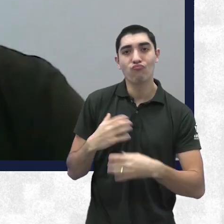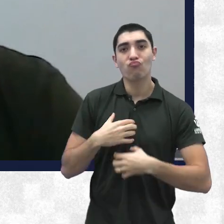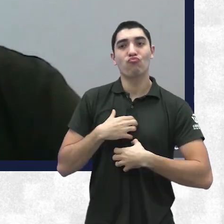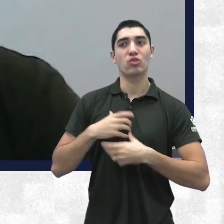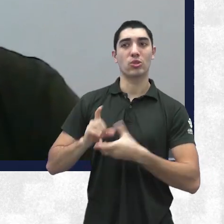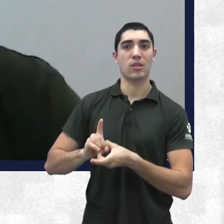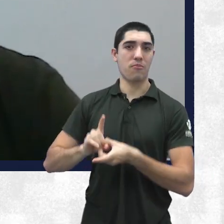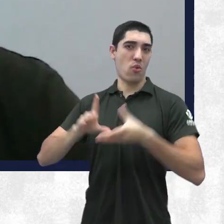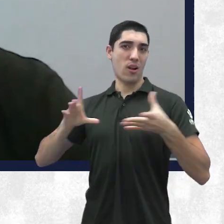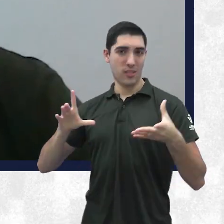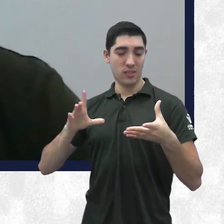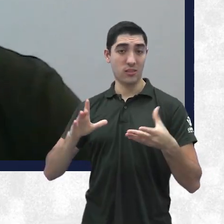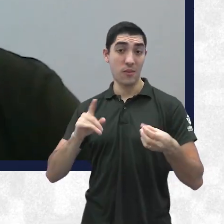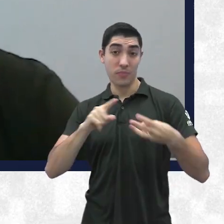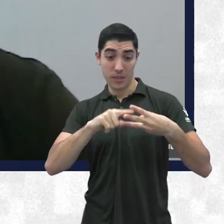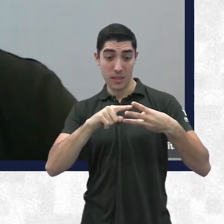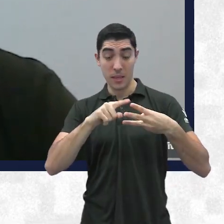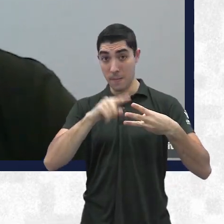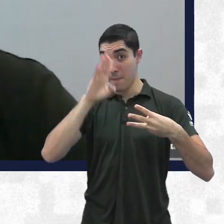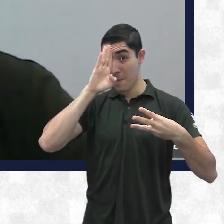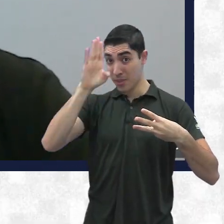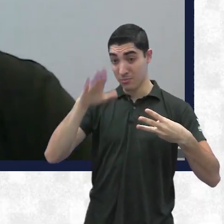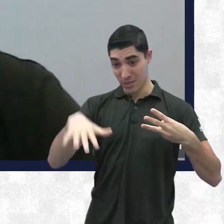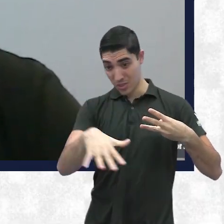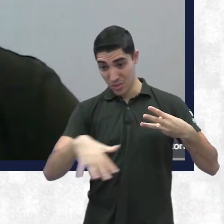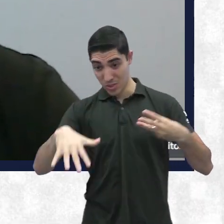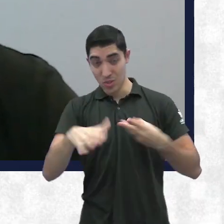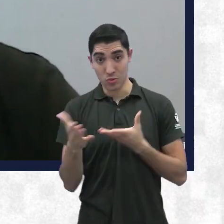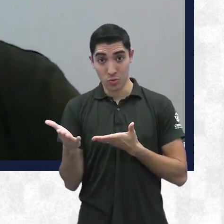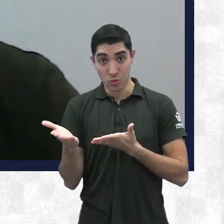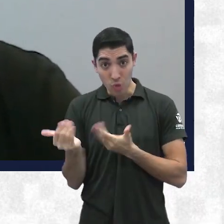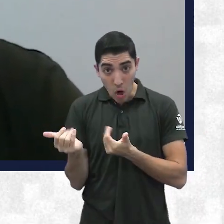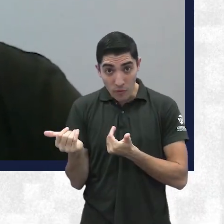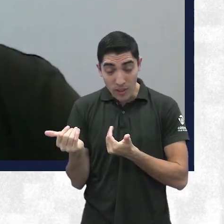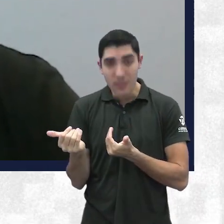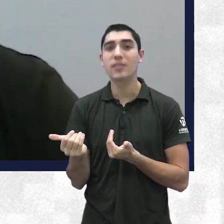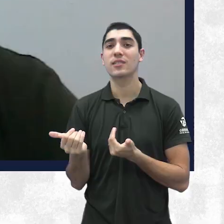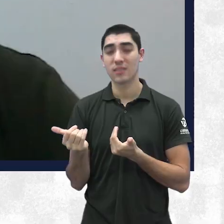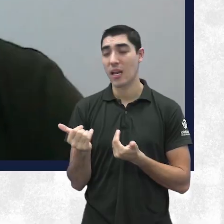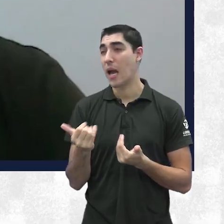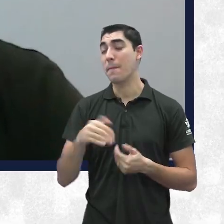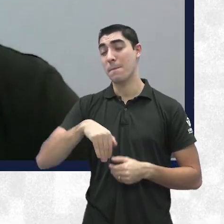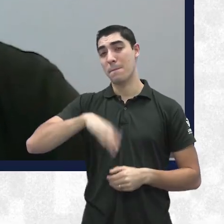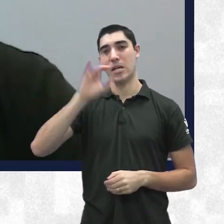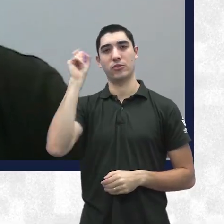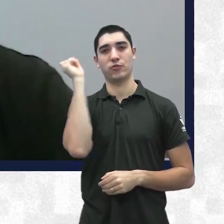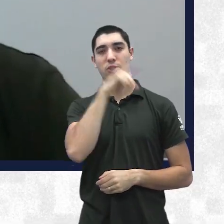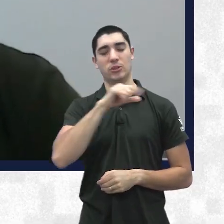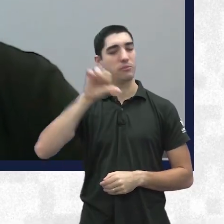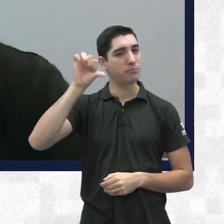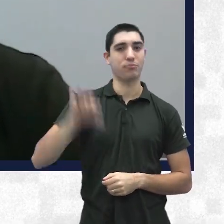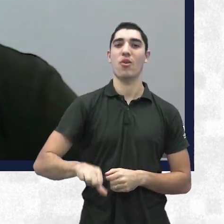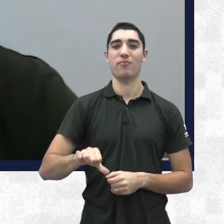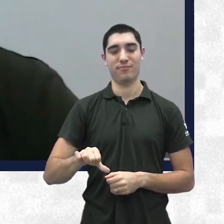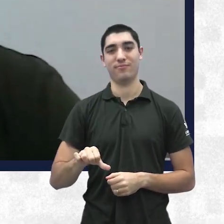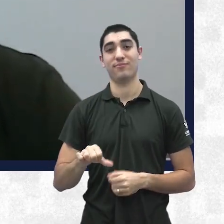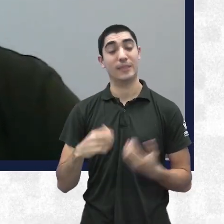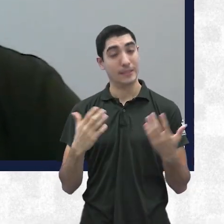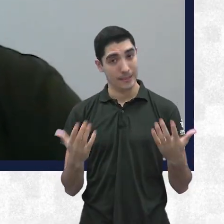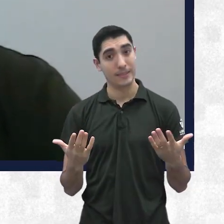E quando a gente dirige essa discussão para a juventude, o eleitor jovem, a discussão fica mais difícil